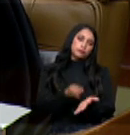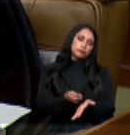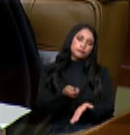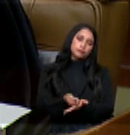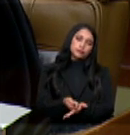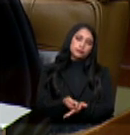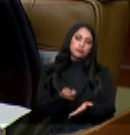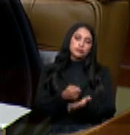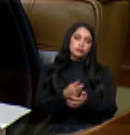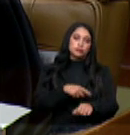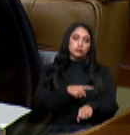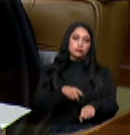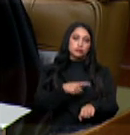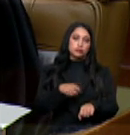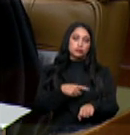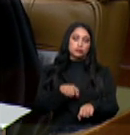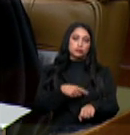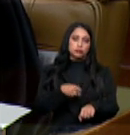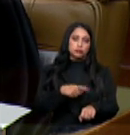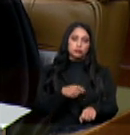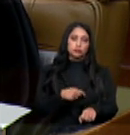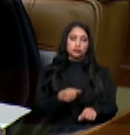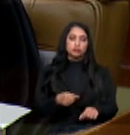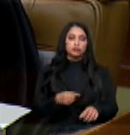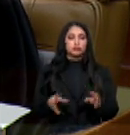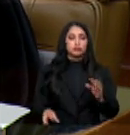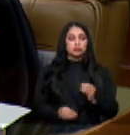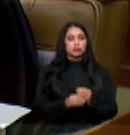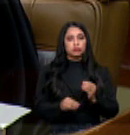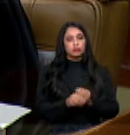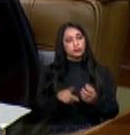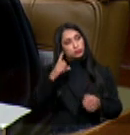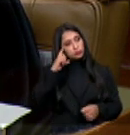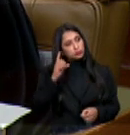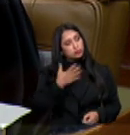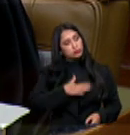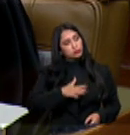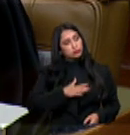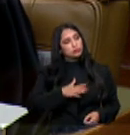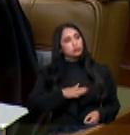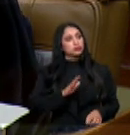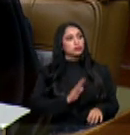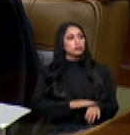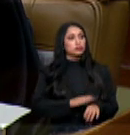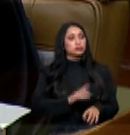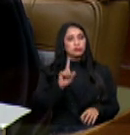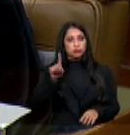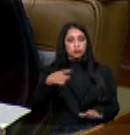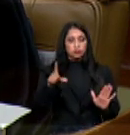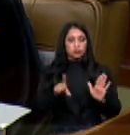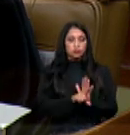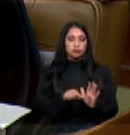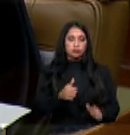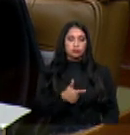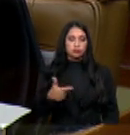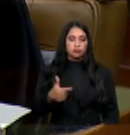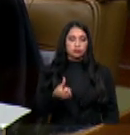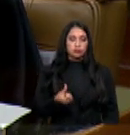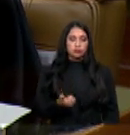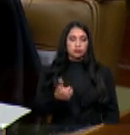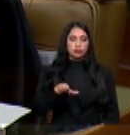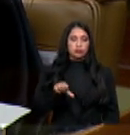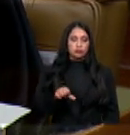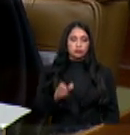horas extras e de horas trabalhadas em dias de descanso no período anterior à vigência da Lei